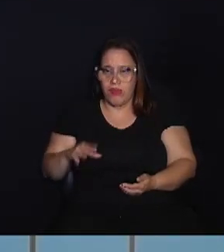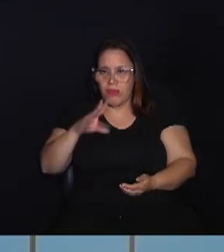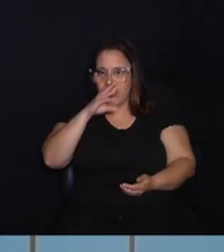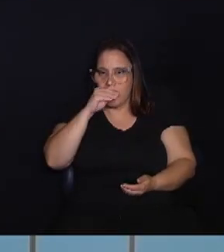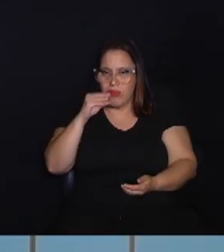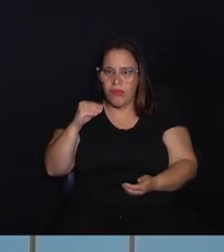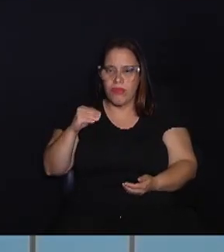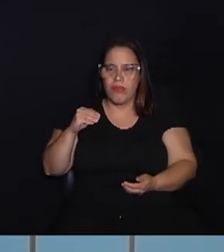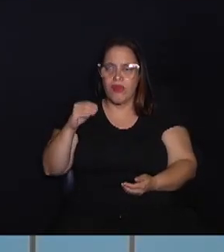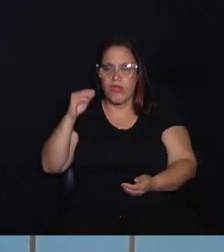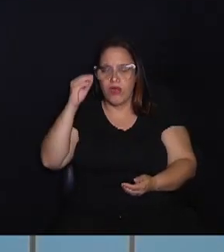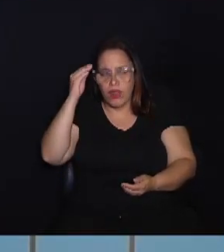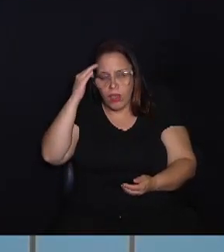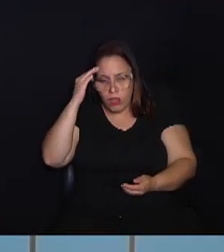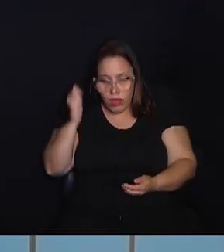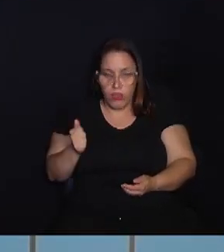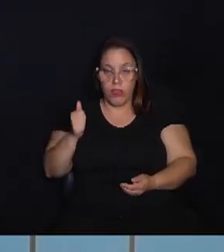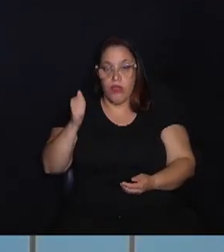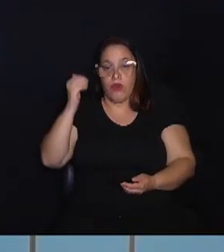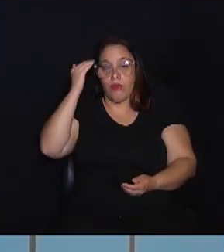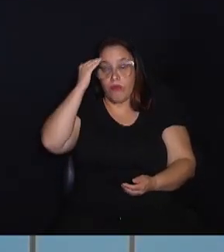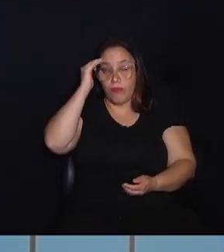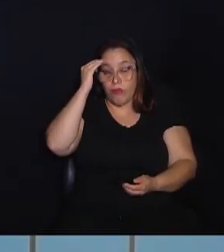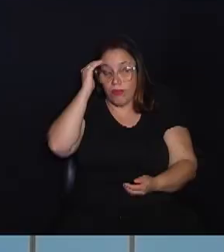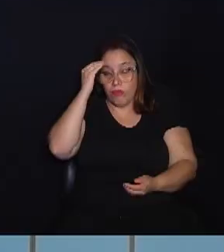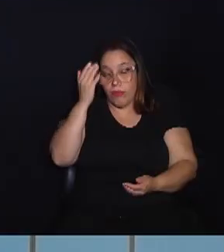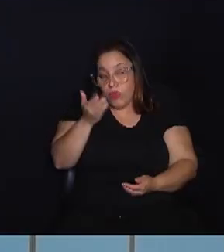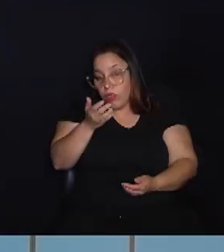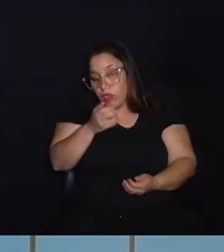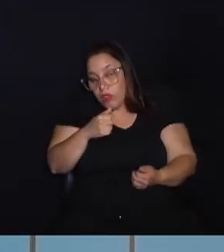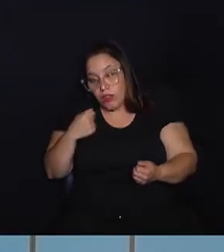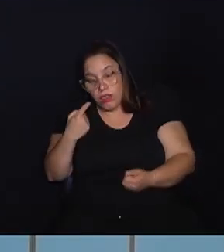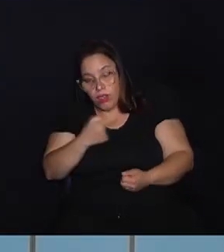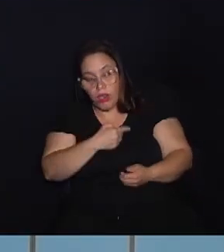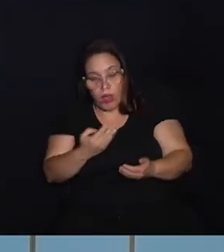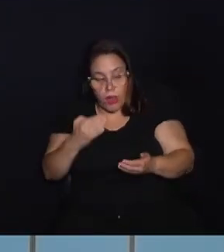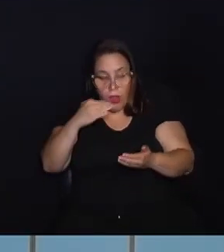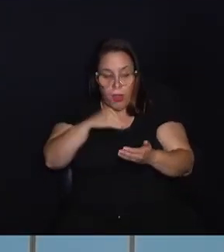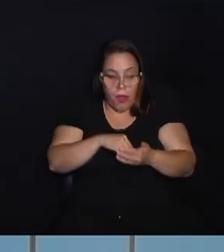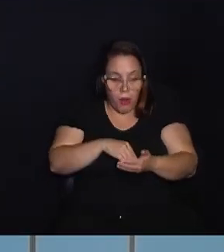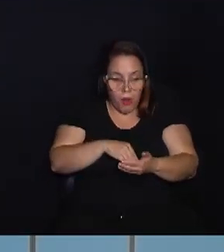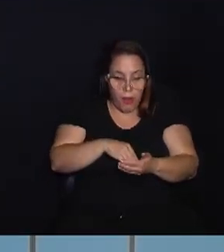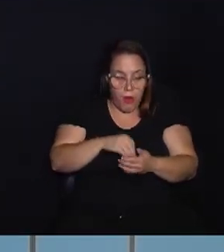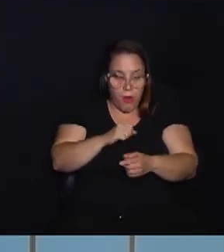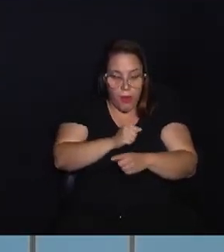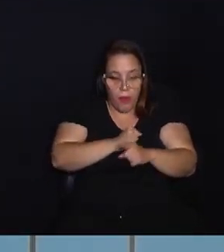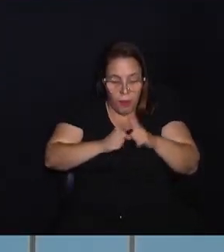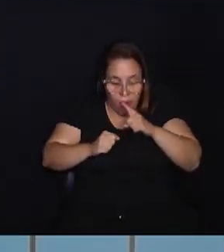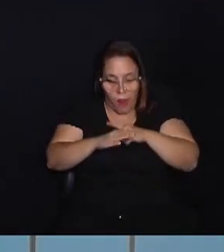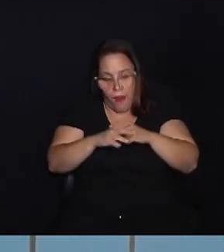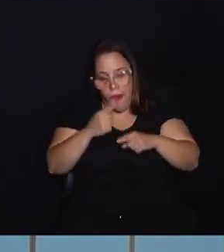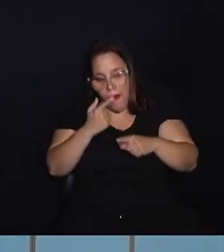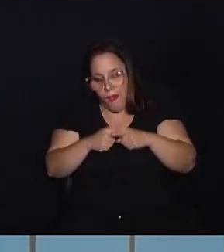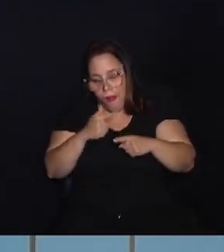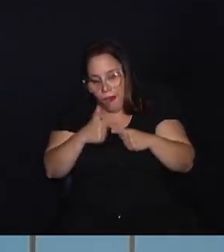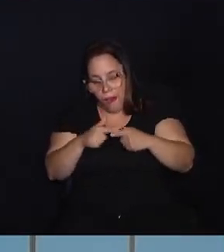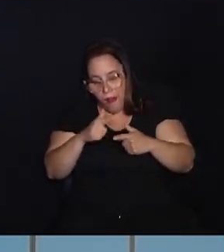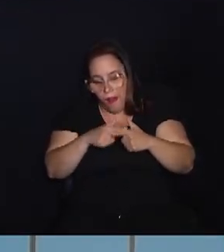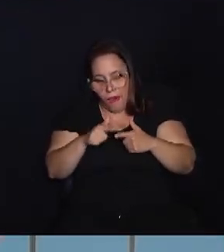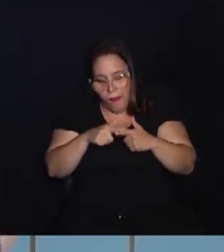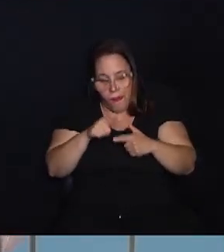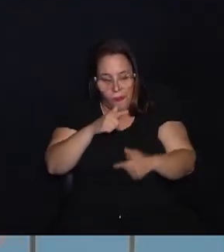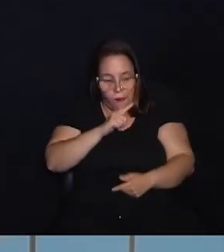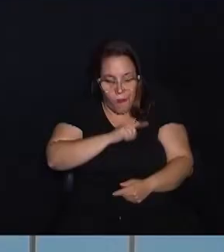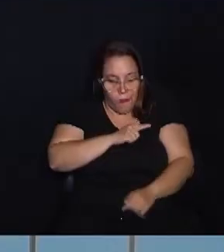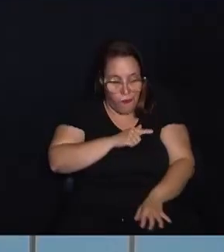tem que saber, tem que entender. Então nós estamos trazendo... E a sociedade fala que o problema das drogas é o problema do governo, que é o